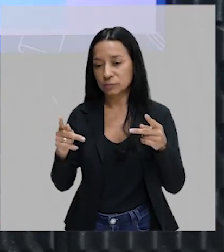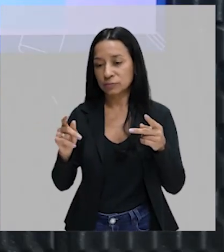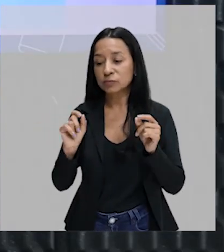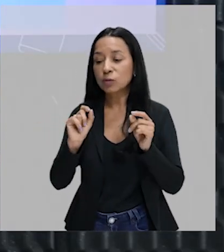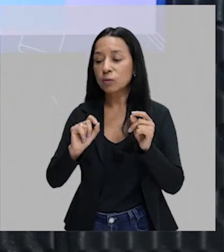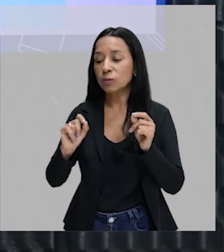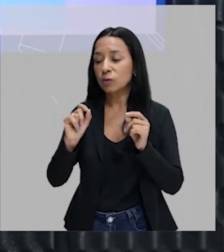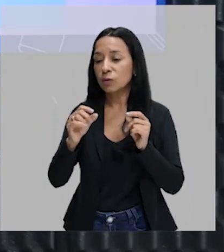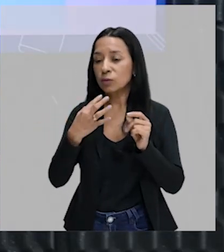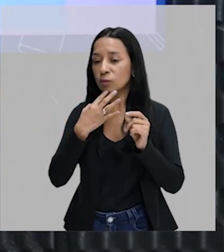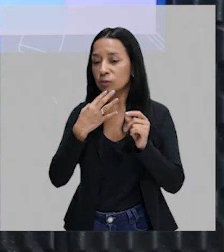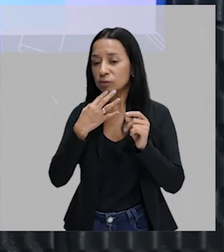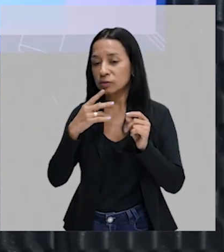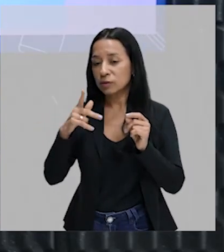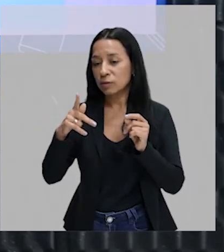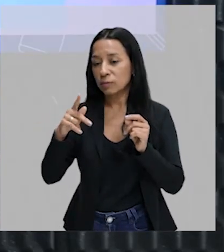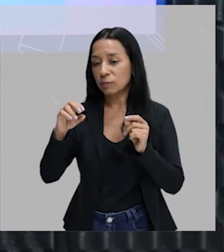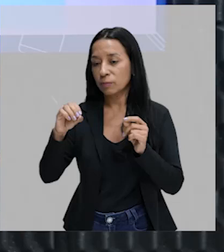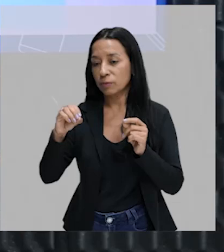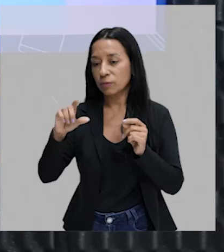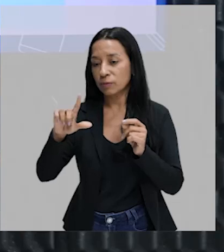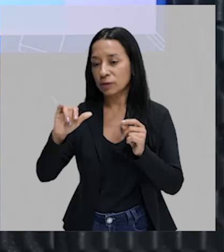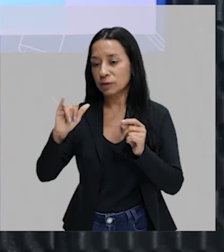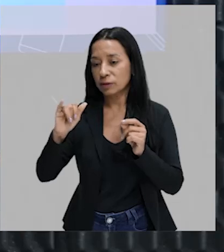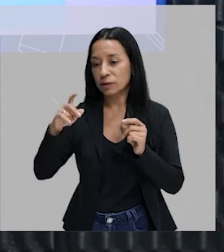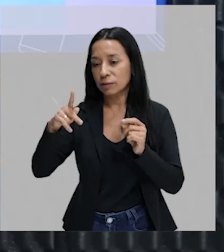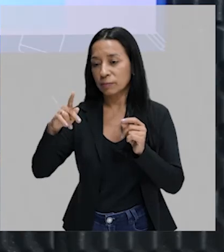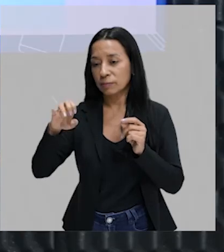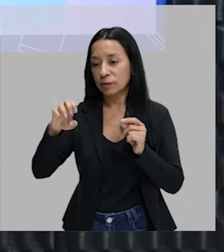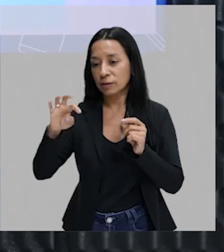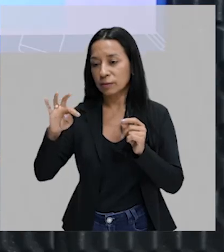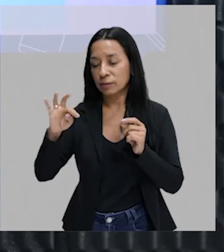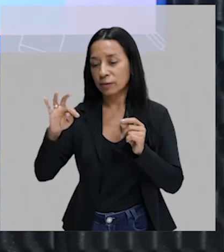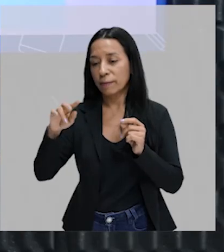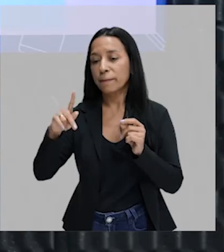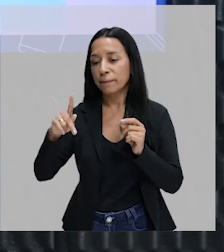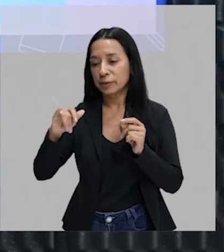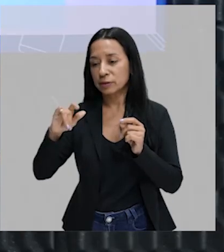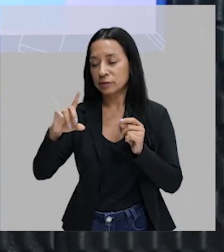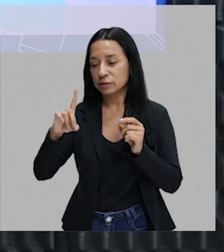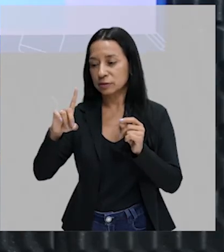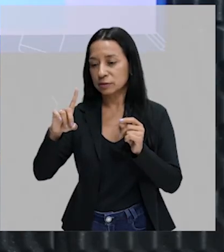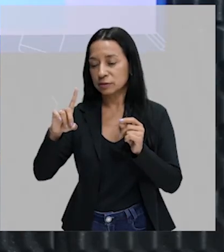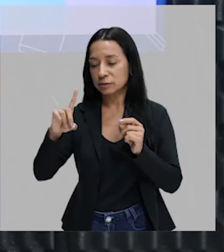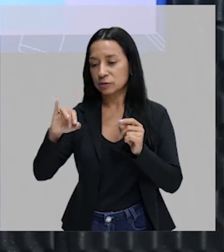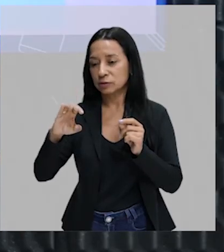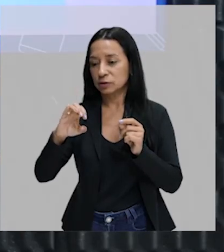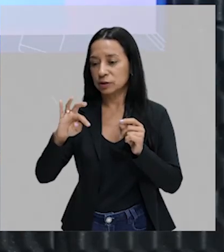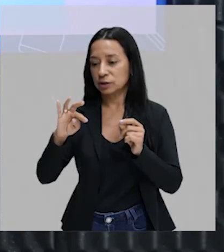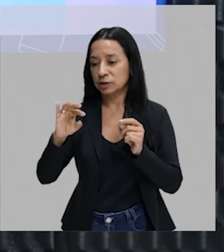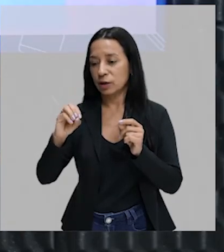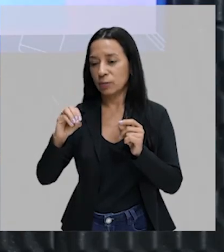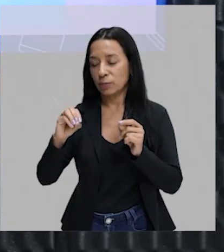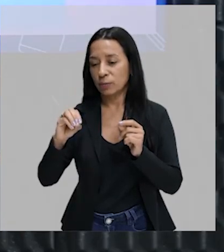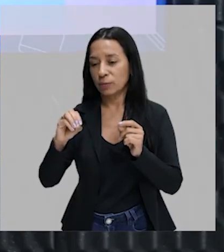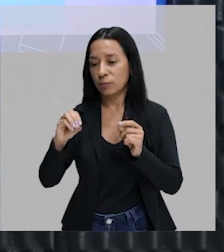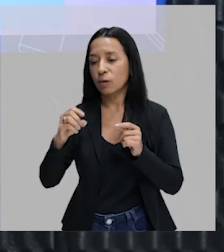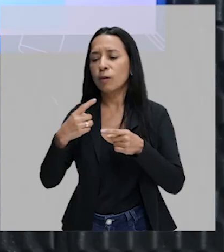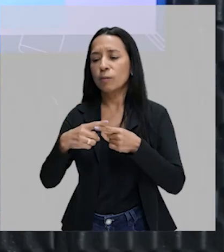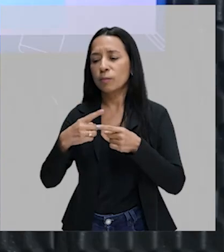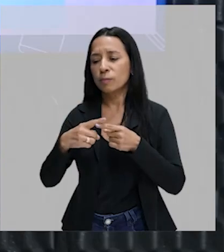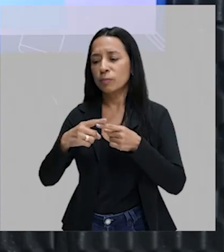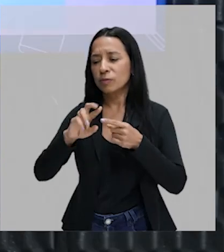é conhecida como polipeptídeo. Polipeptídeo. Por quê? Porque ela tem vários aminoácidos